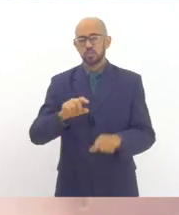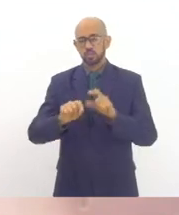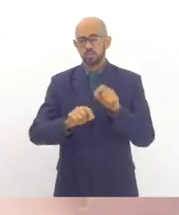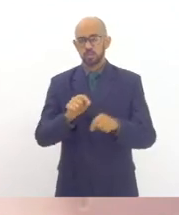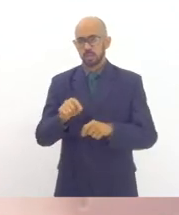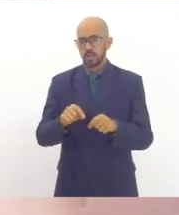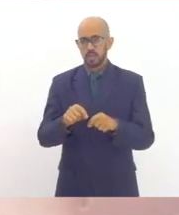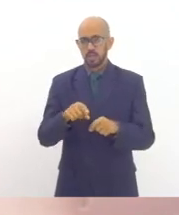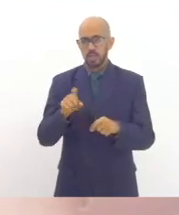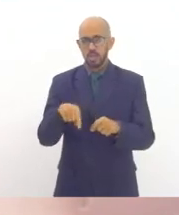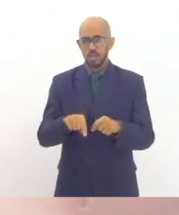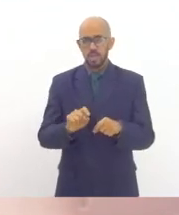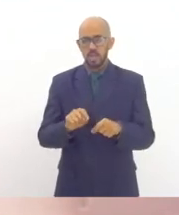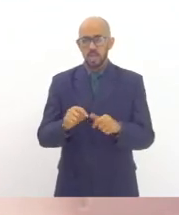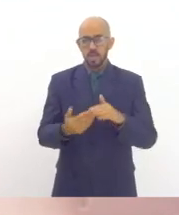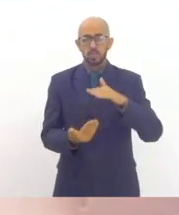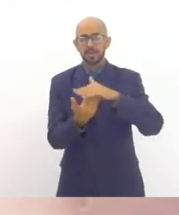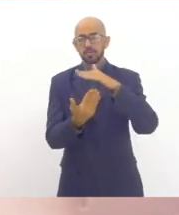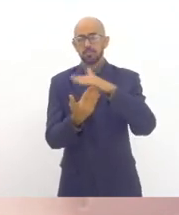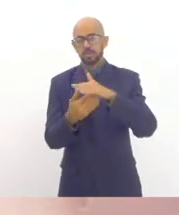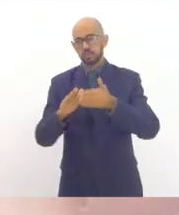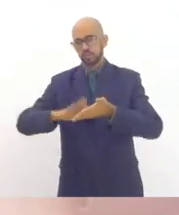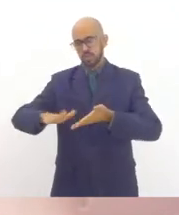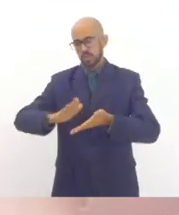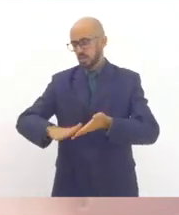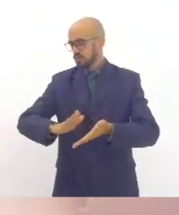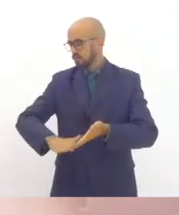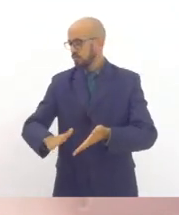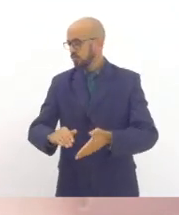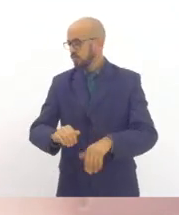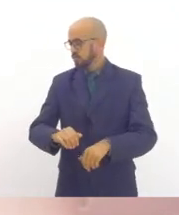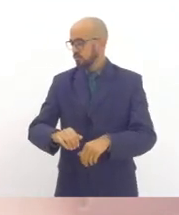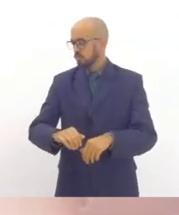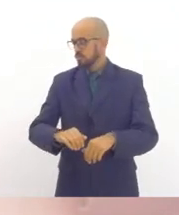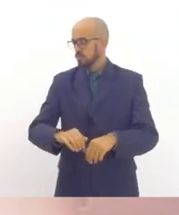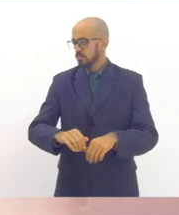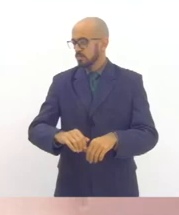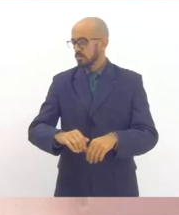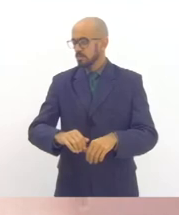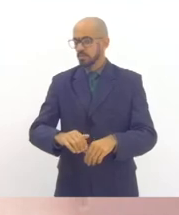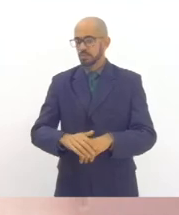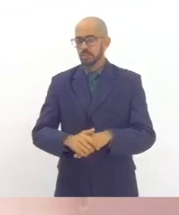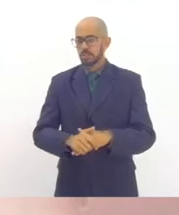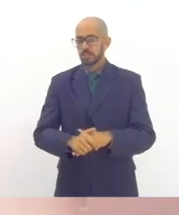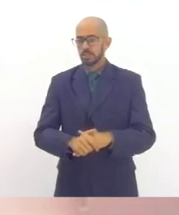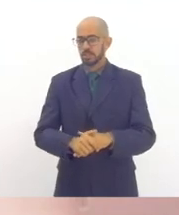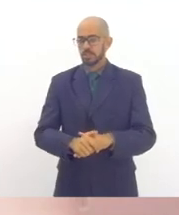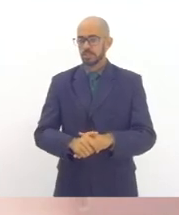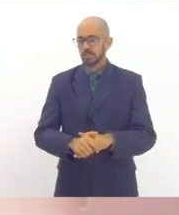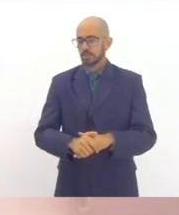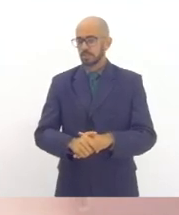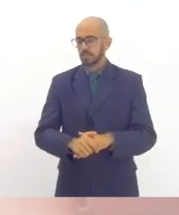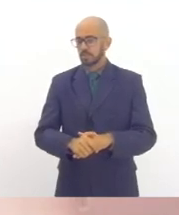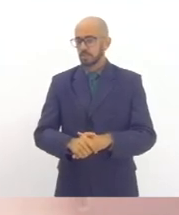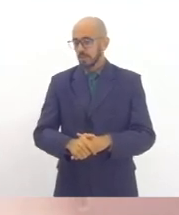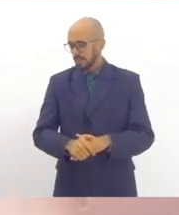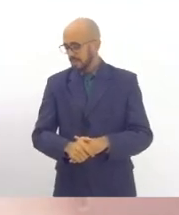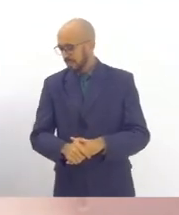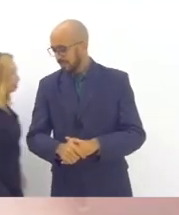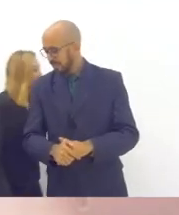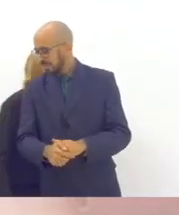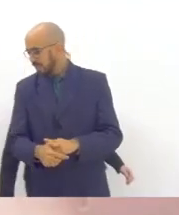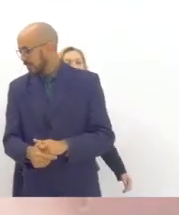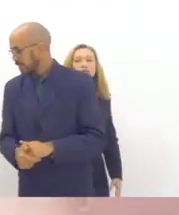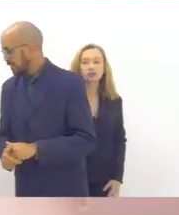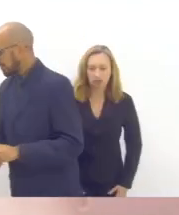E a segunda revogação é o teto de gastos. São duas revogações que devem ser tomadas como prioridades. A emenda do teto de gastos. Então, esse contexto é